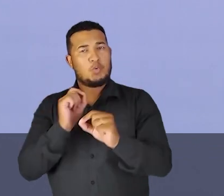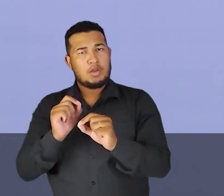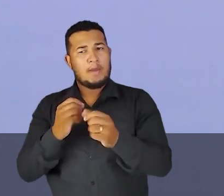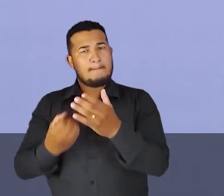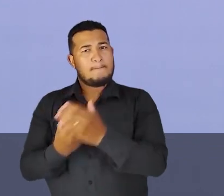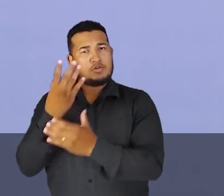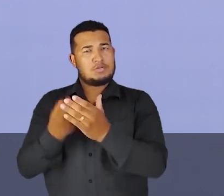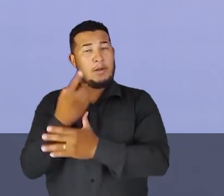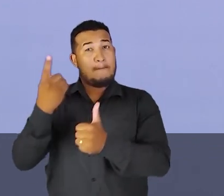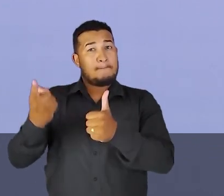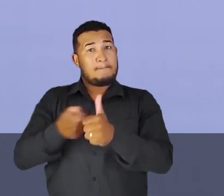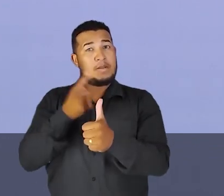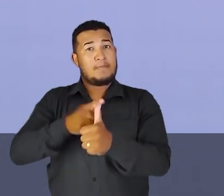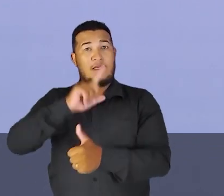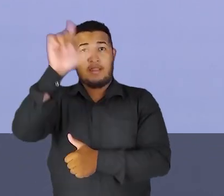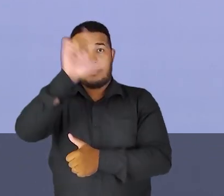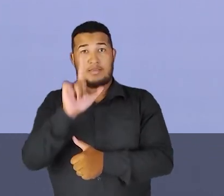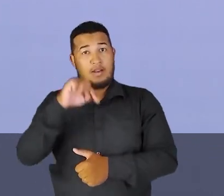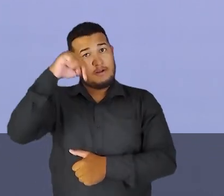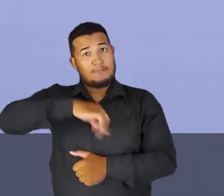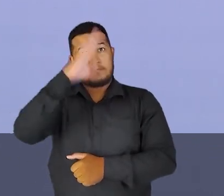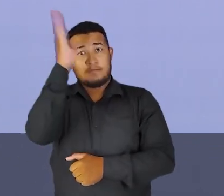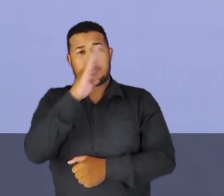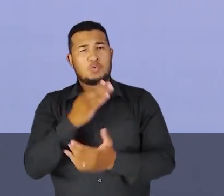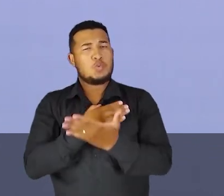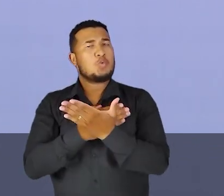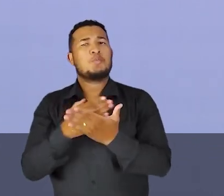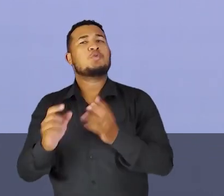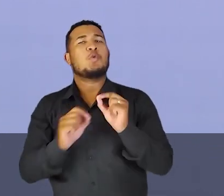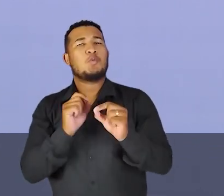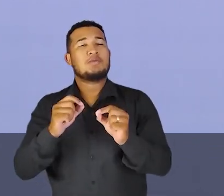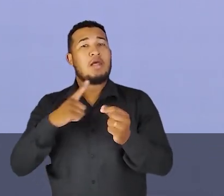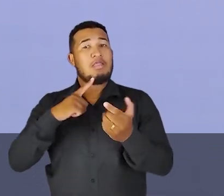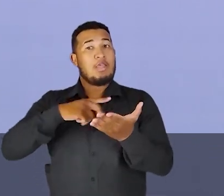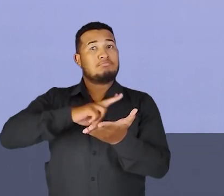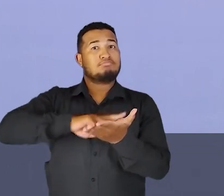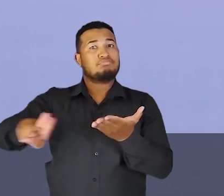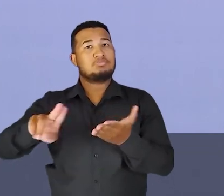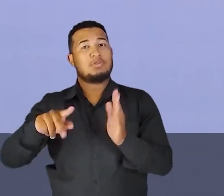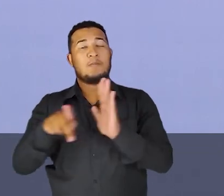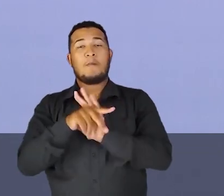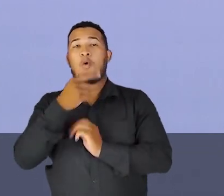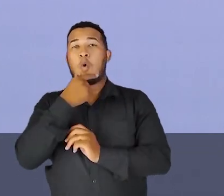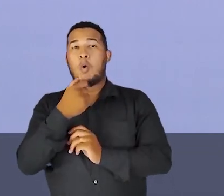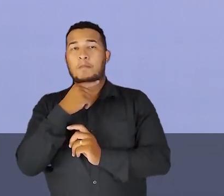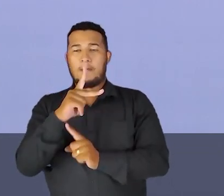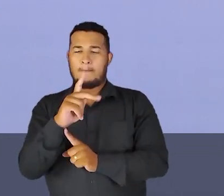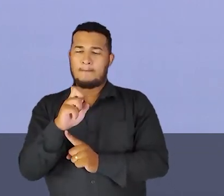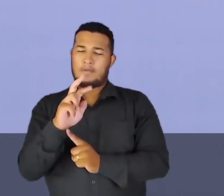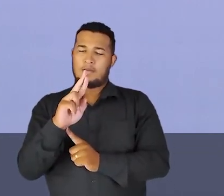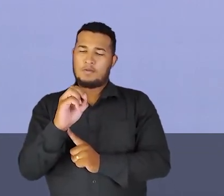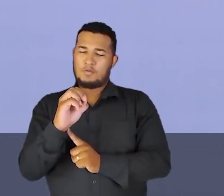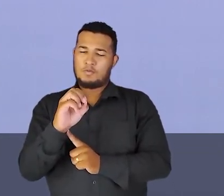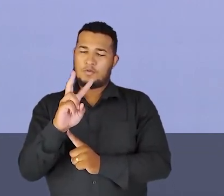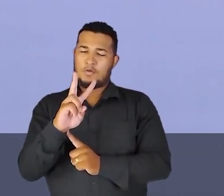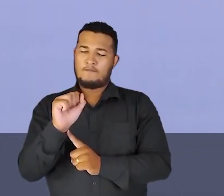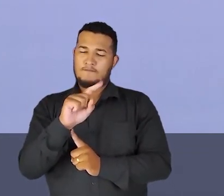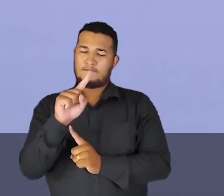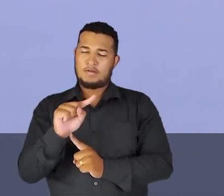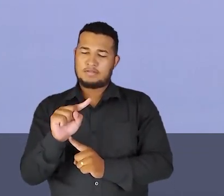primeira produção literária no Brasil começou com a carta de Pero Vaz de Caminha, lá em